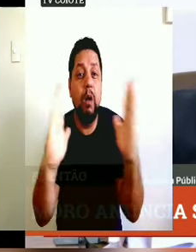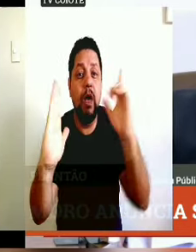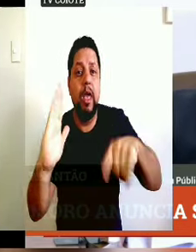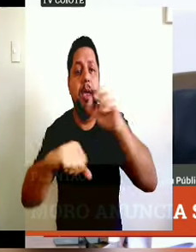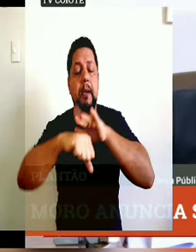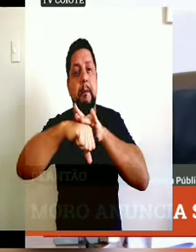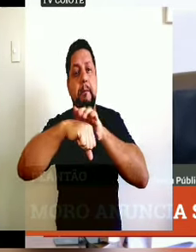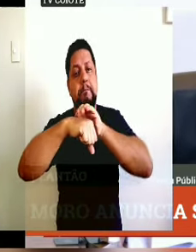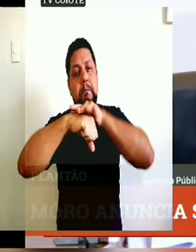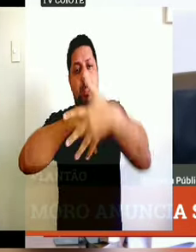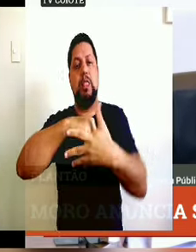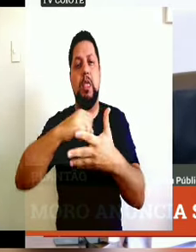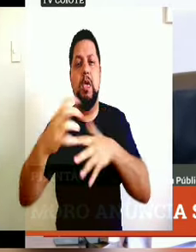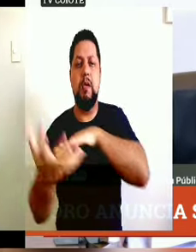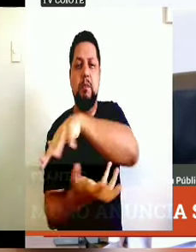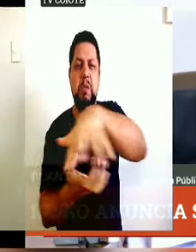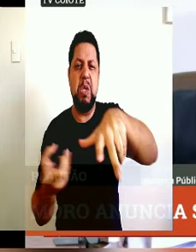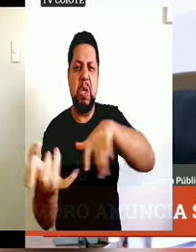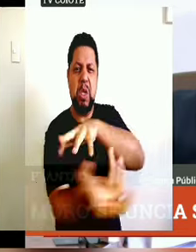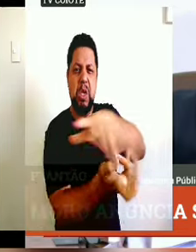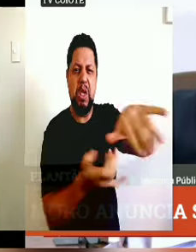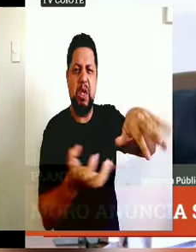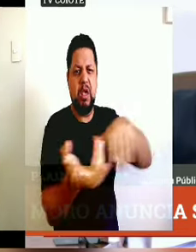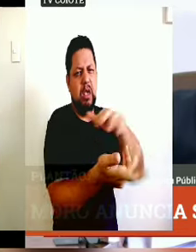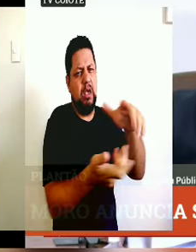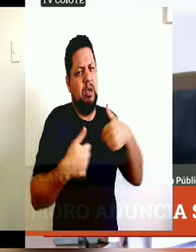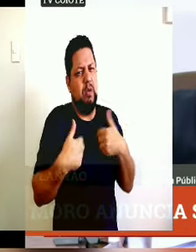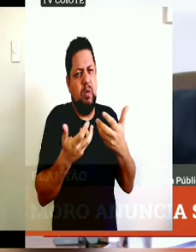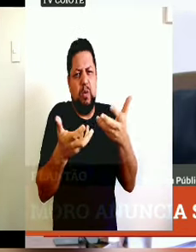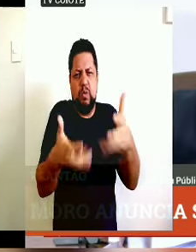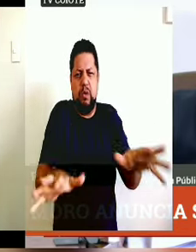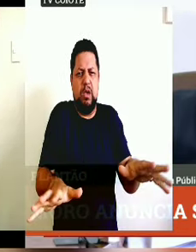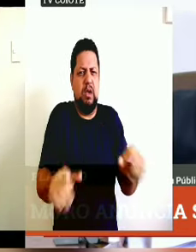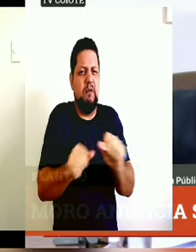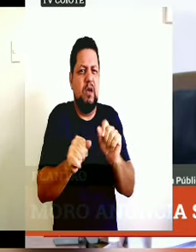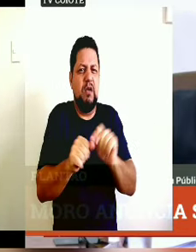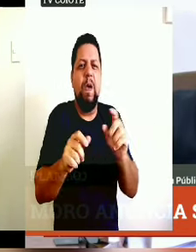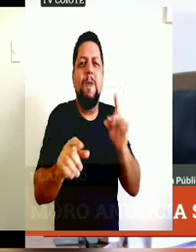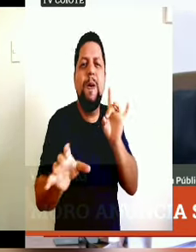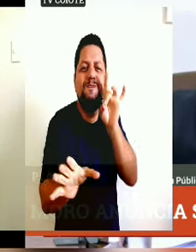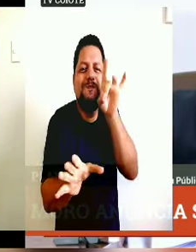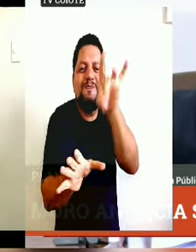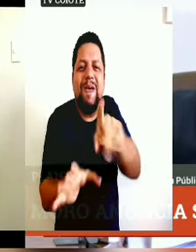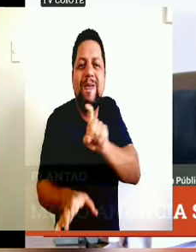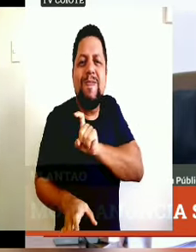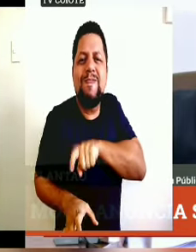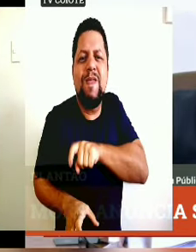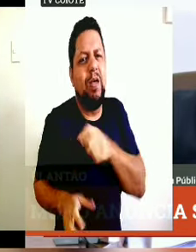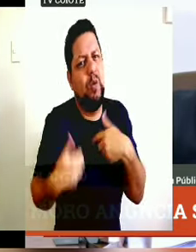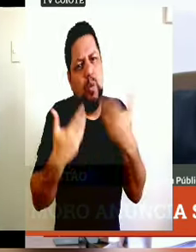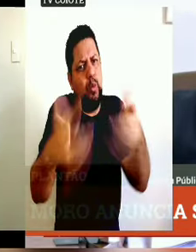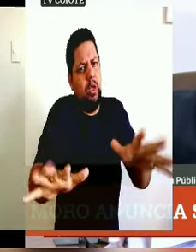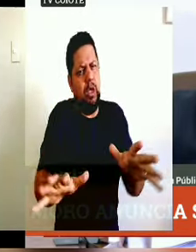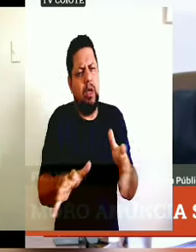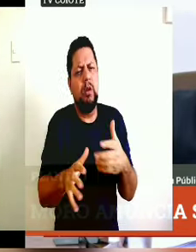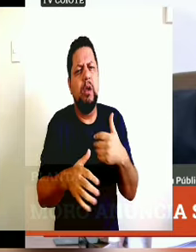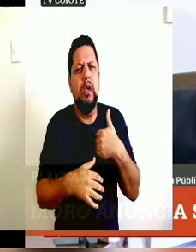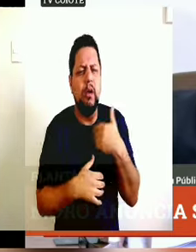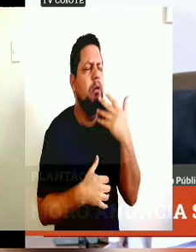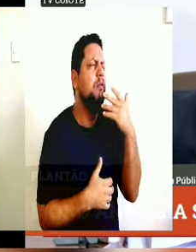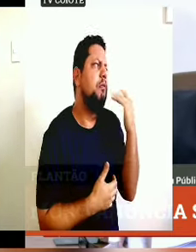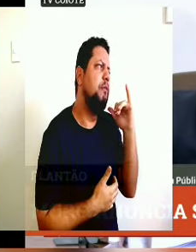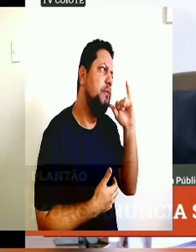tenho vocação aí para carbonário. Pelo contrário, acho que o momento é inapropriado para isso. Eu sinalizei,